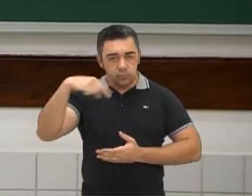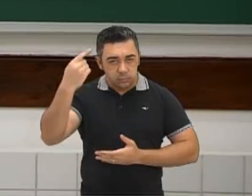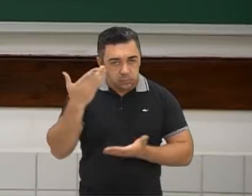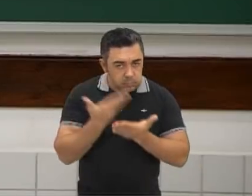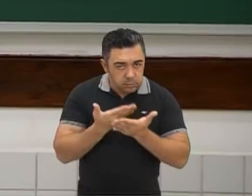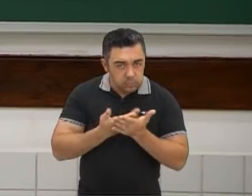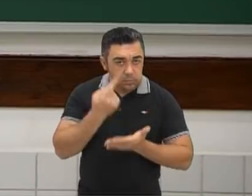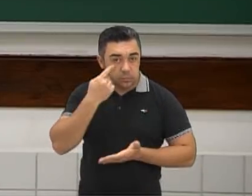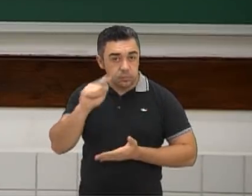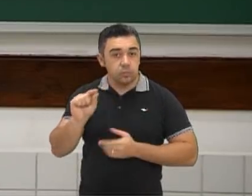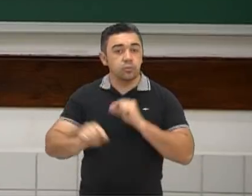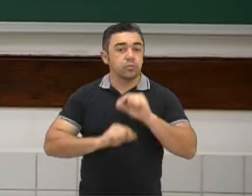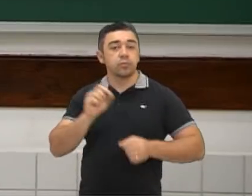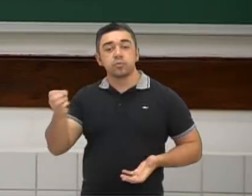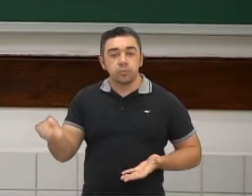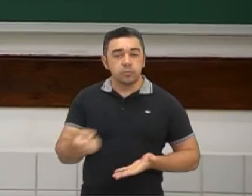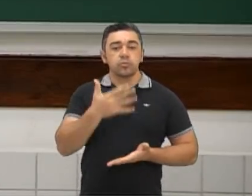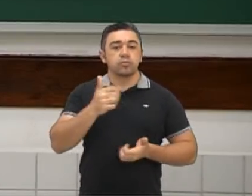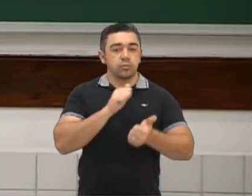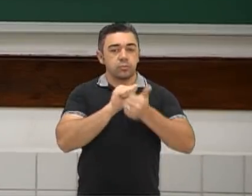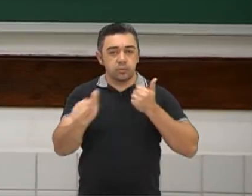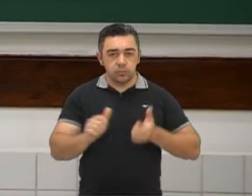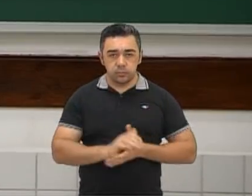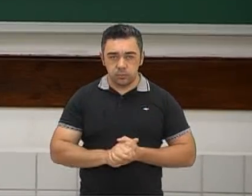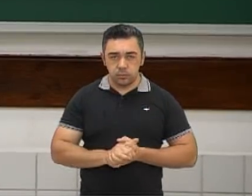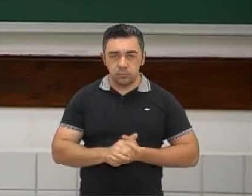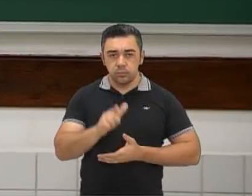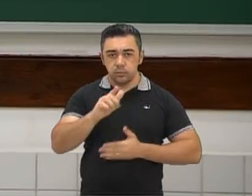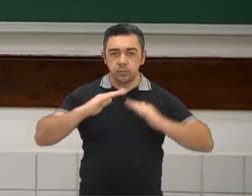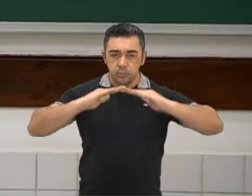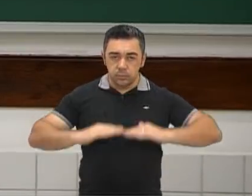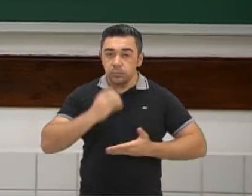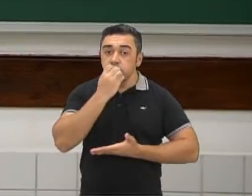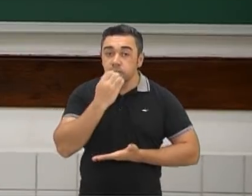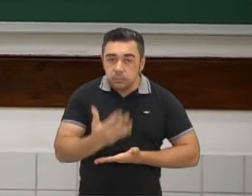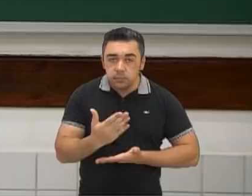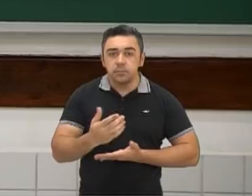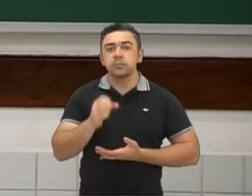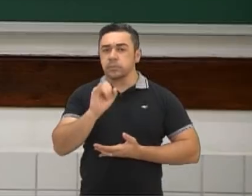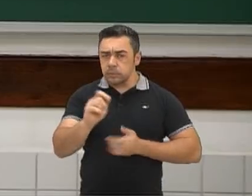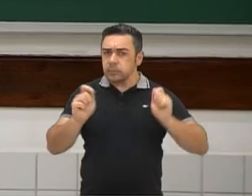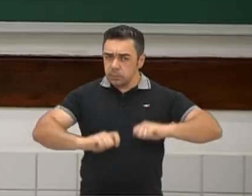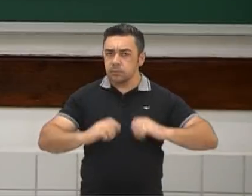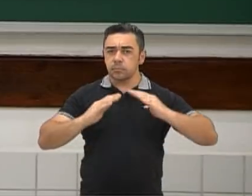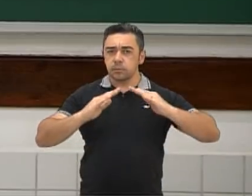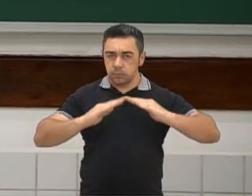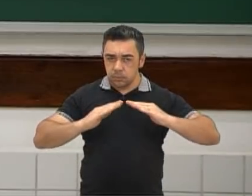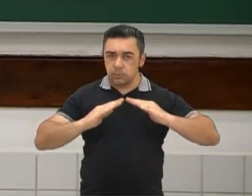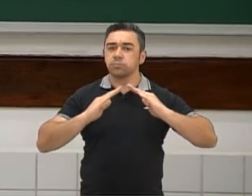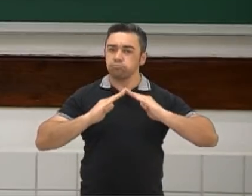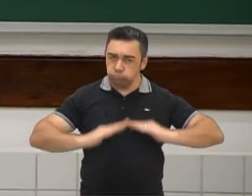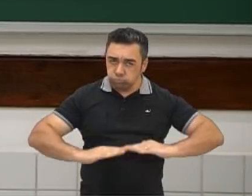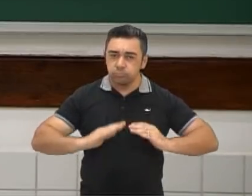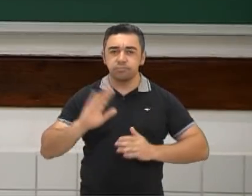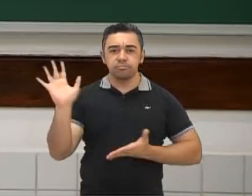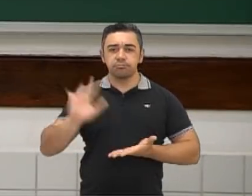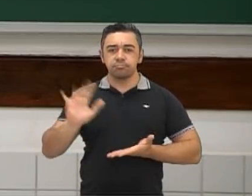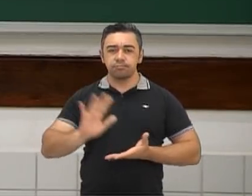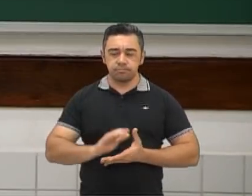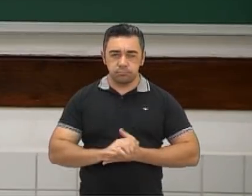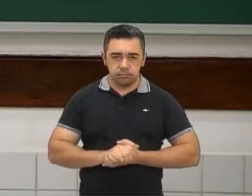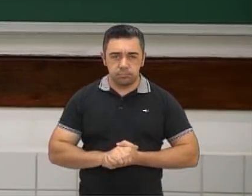a gente vem com um novo esporte. Fique bem e, se possível, fique em casa. Tchau!